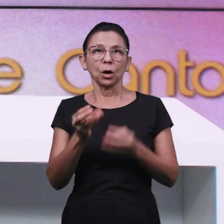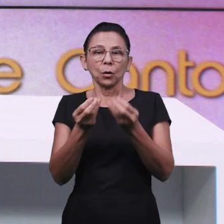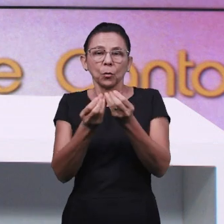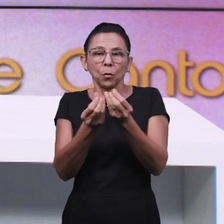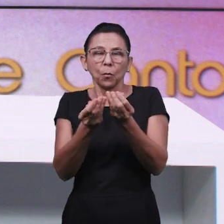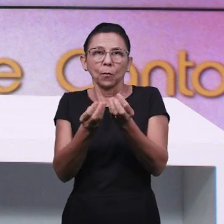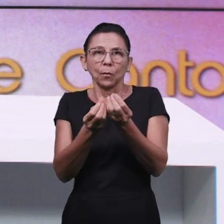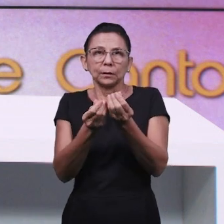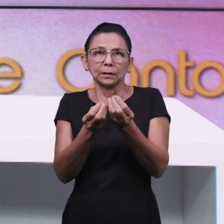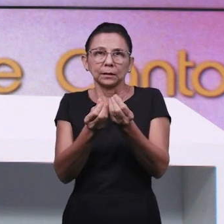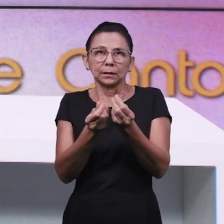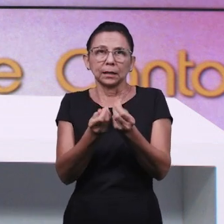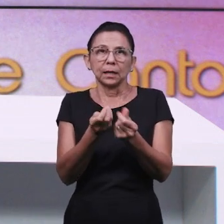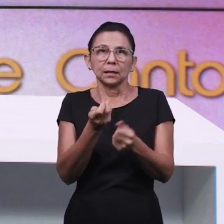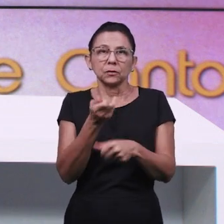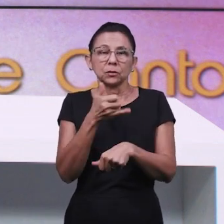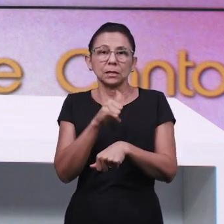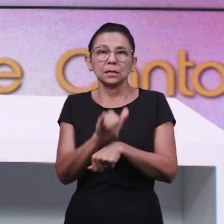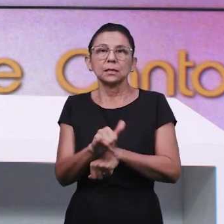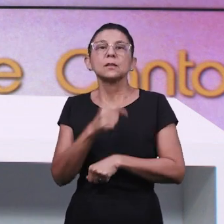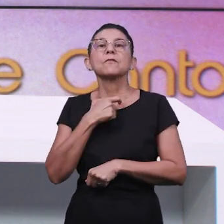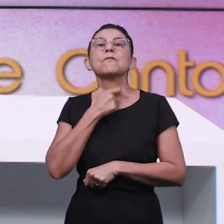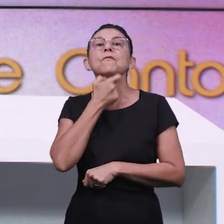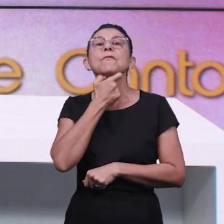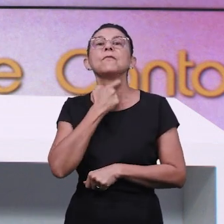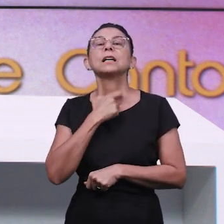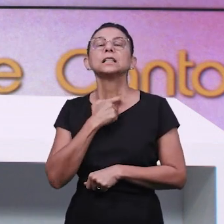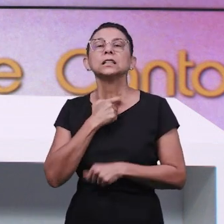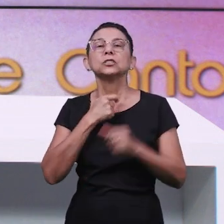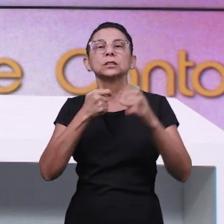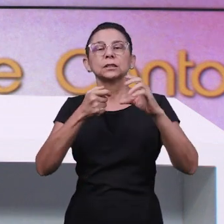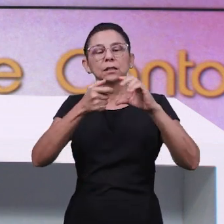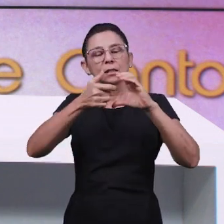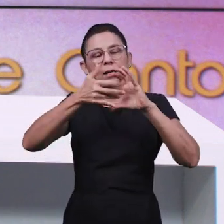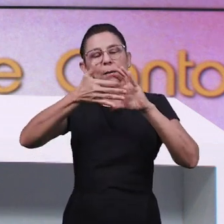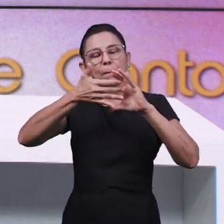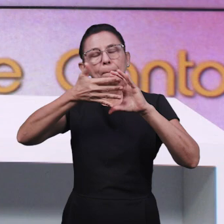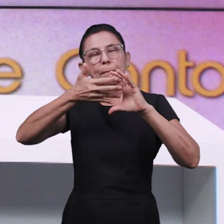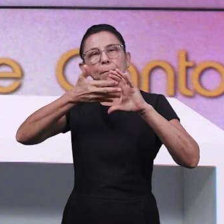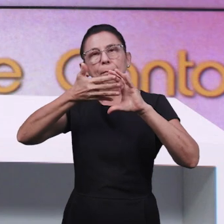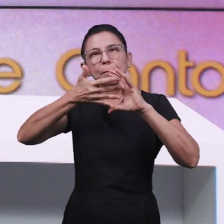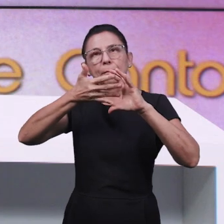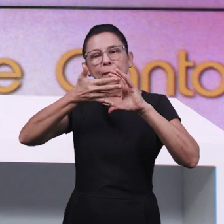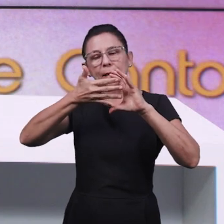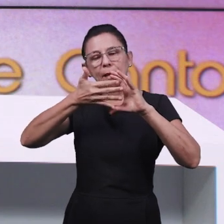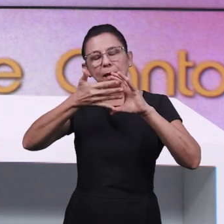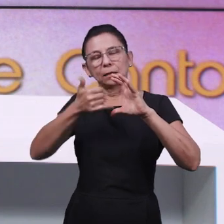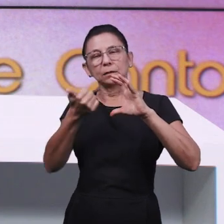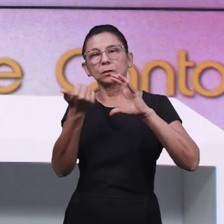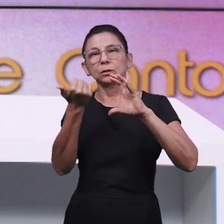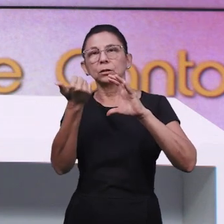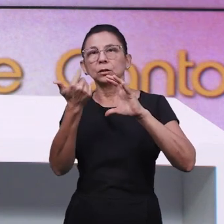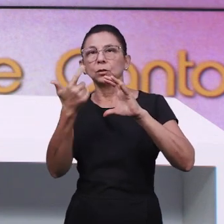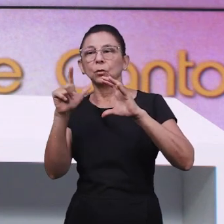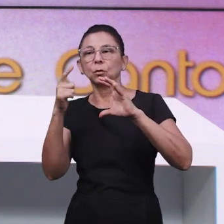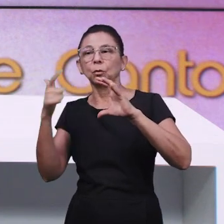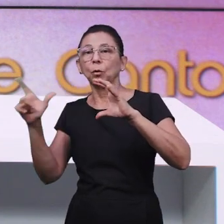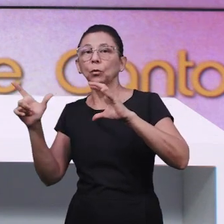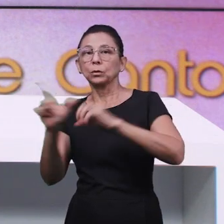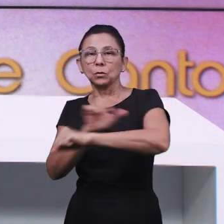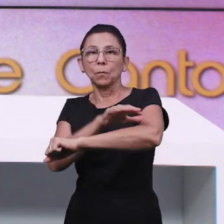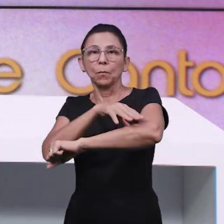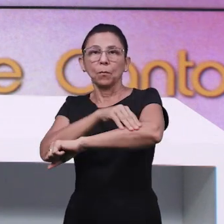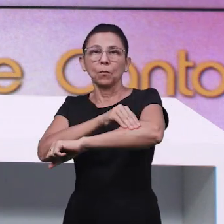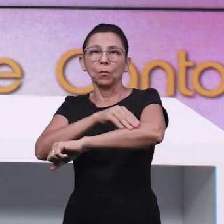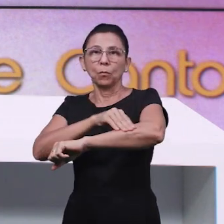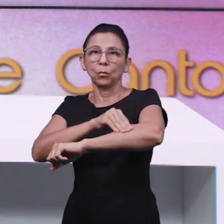essa estrutura muscular laríngea, se as pregas vocais e todas as outras musculaturas